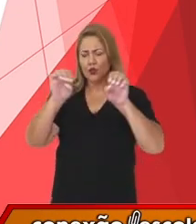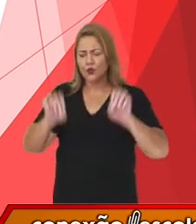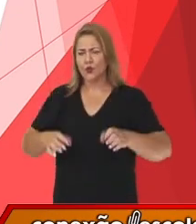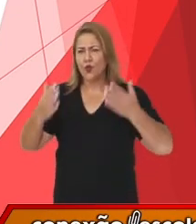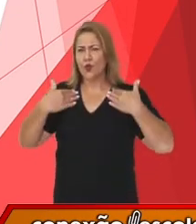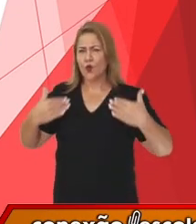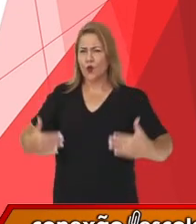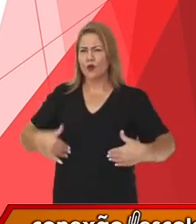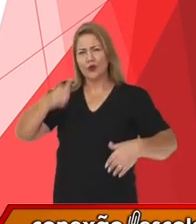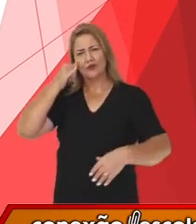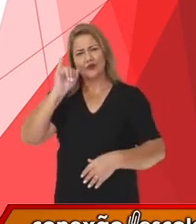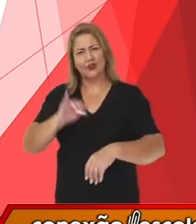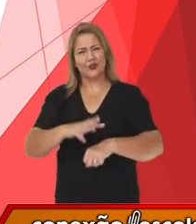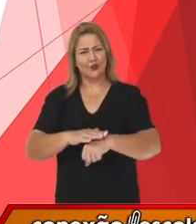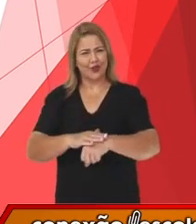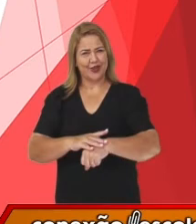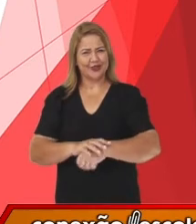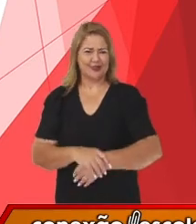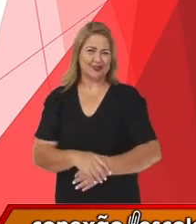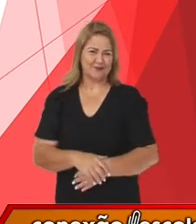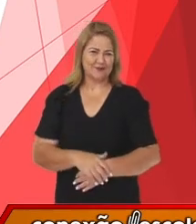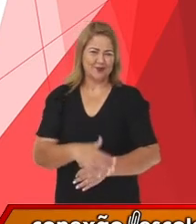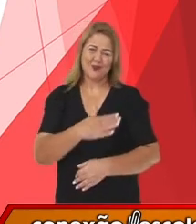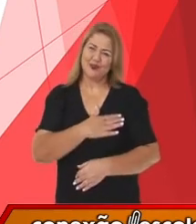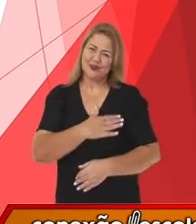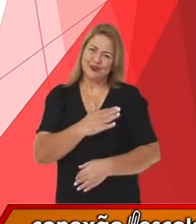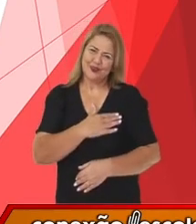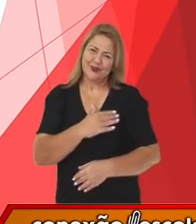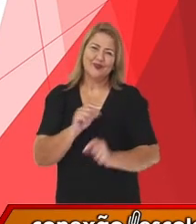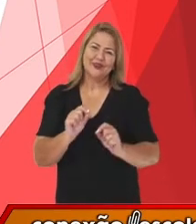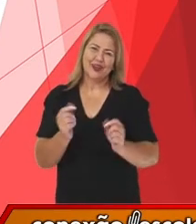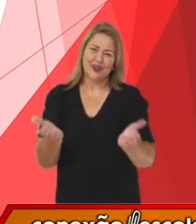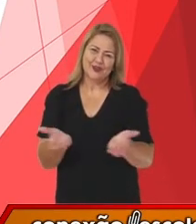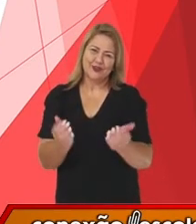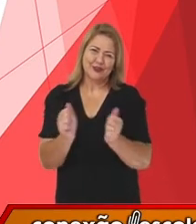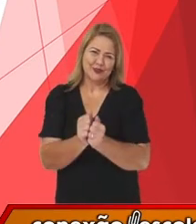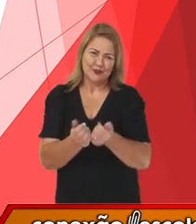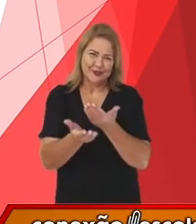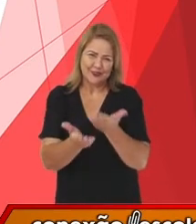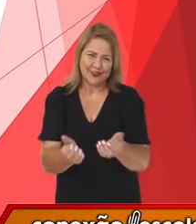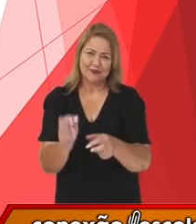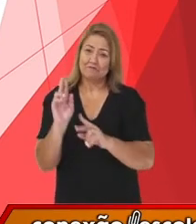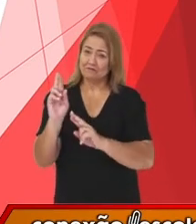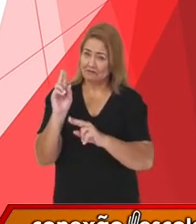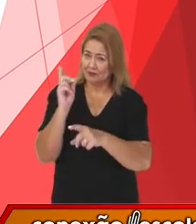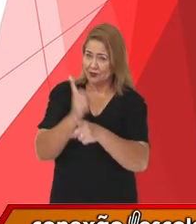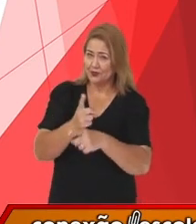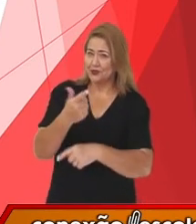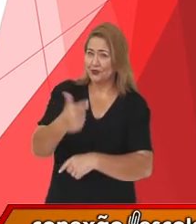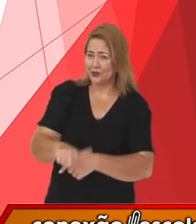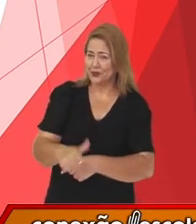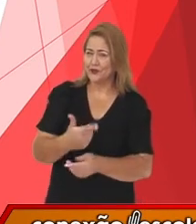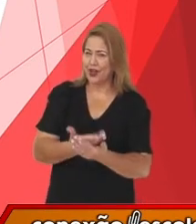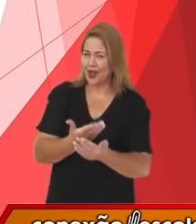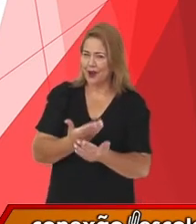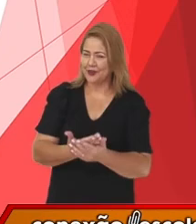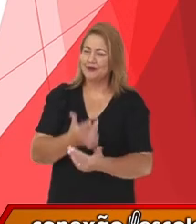previnem doenças. Eu gostei muito de estar com você, espero encontrá-lo na próxima aula e